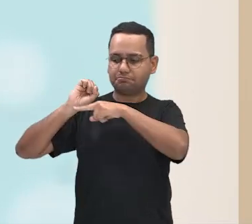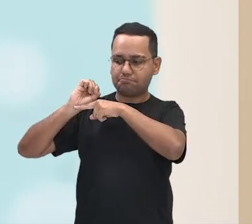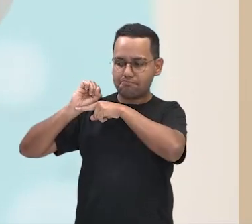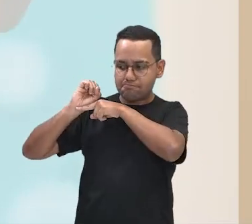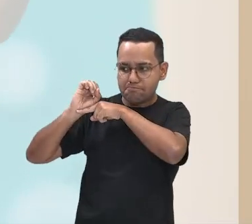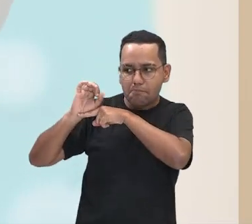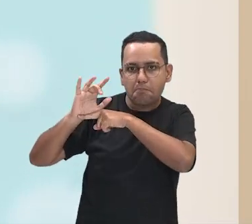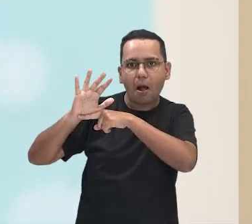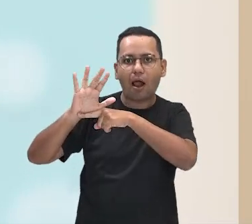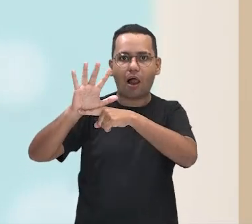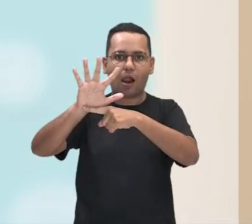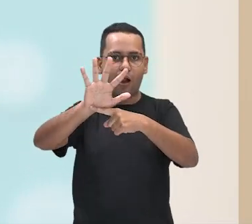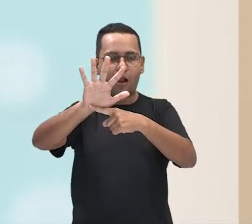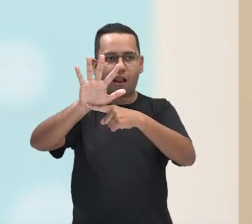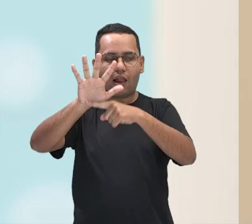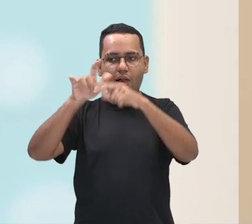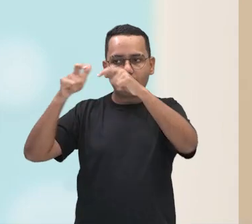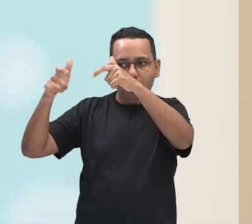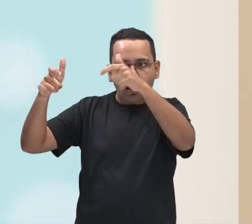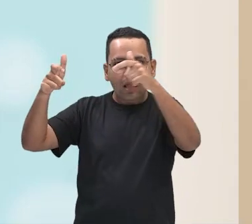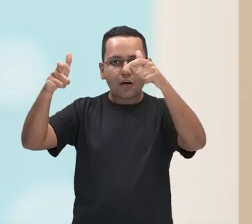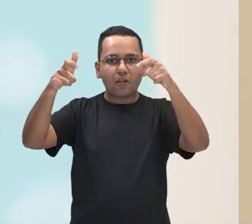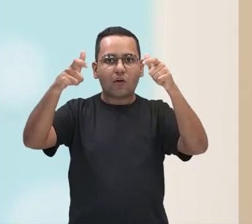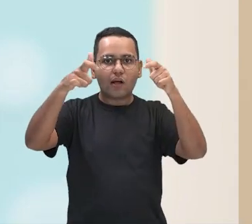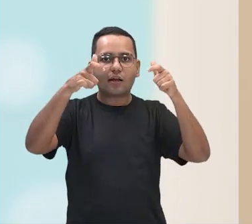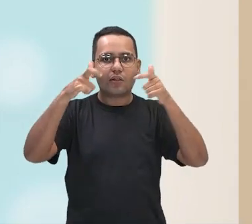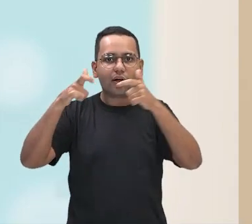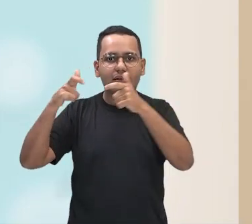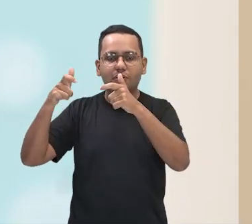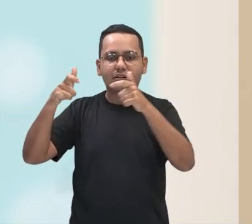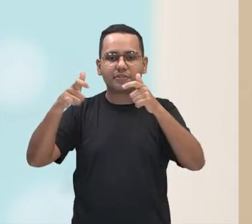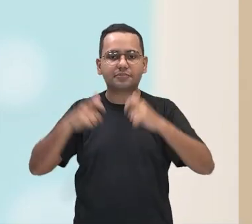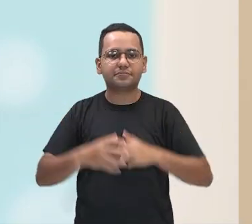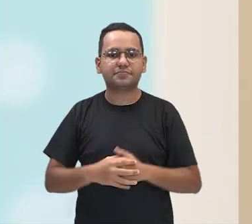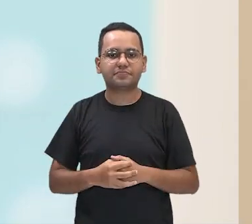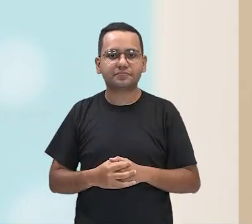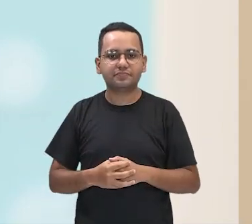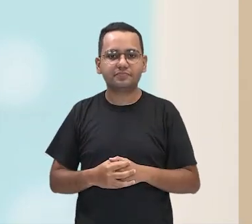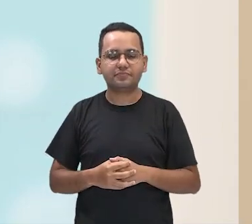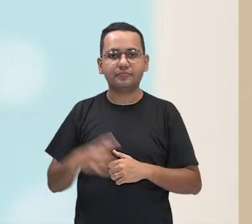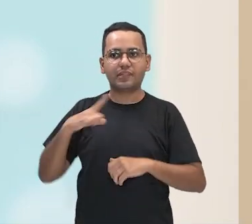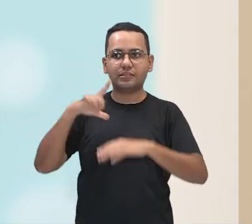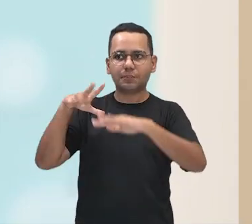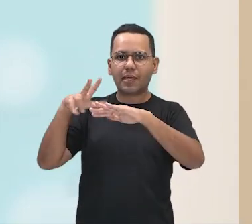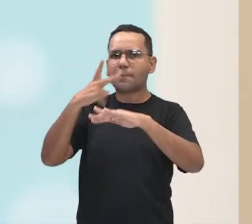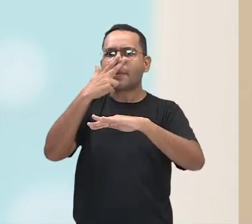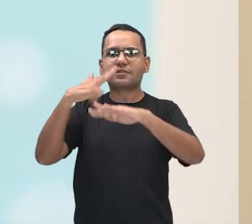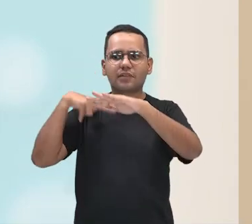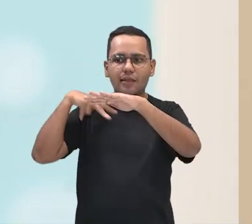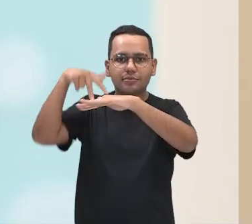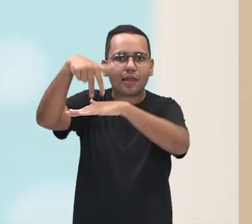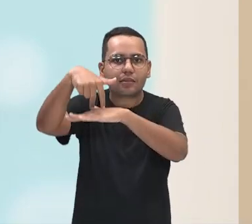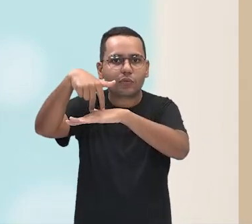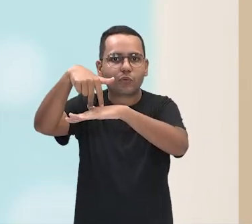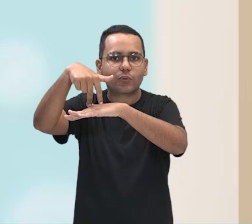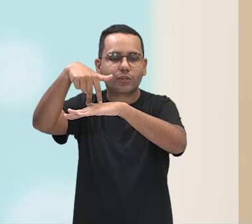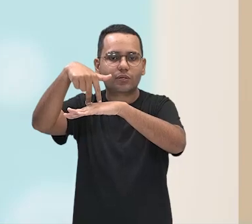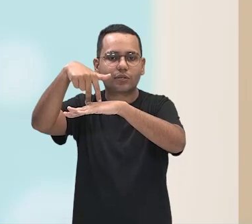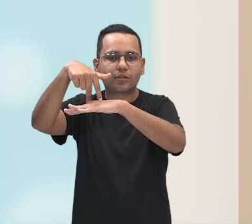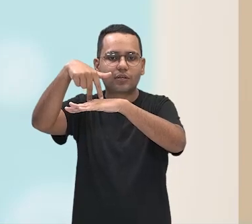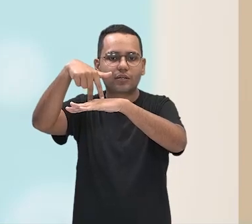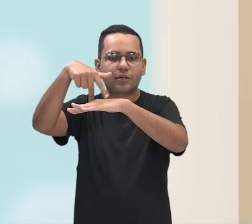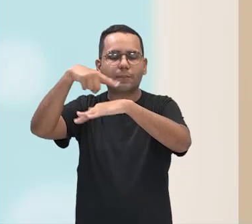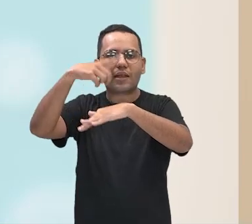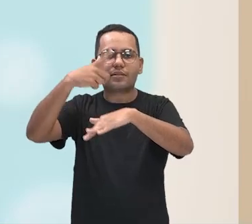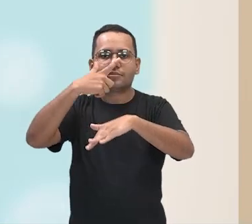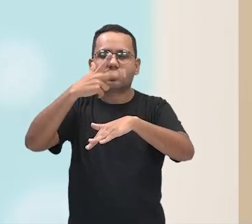ele consegue preencher um espaço, eu começo a me inserir naquela obra. Parece que eu estou lá dentro,